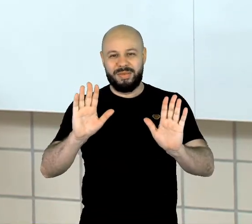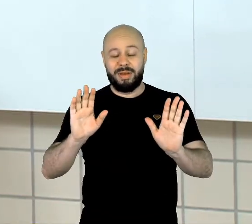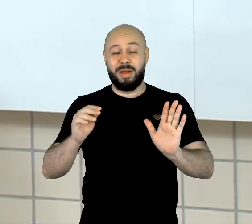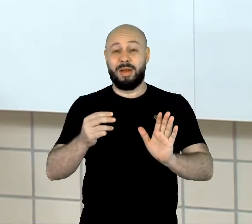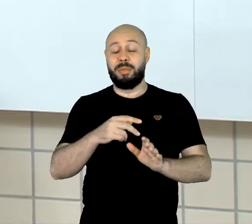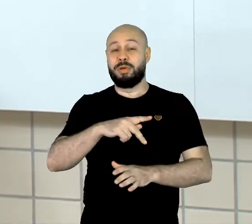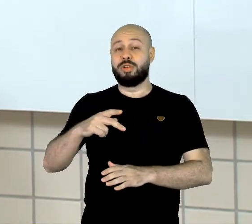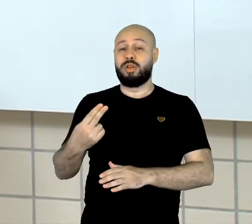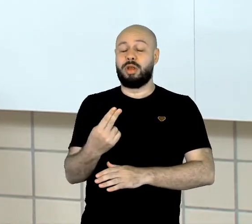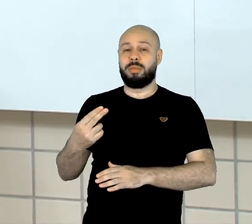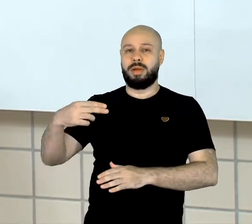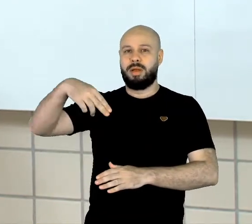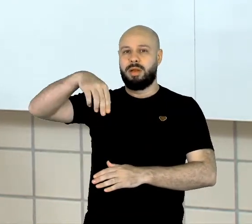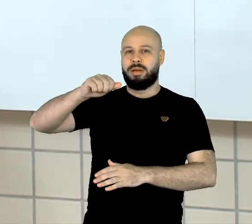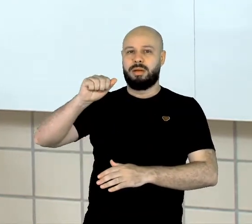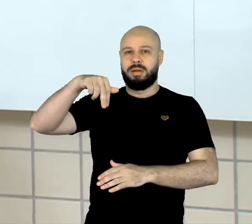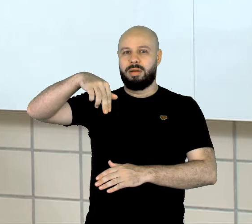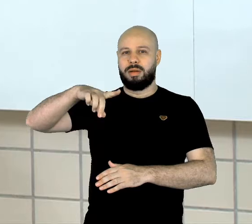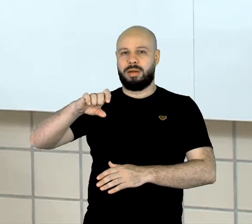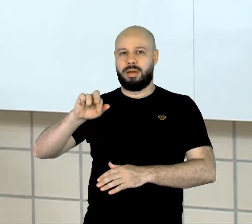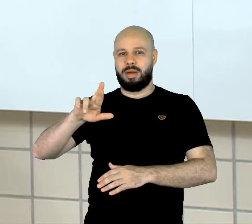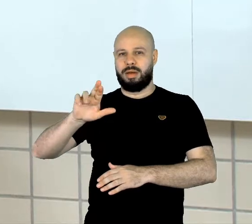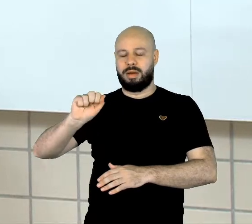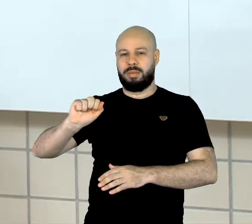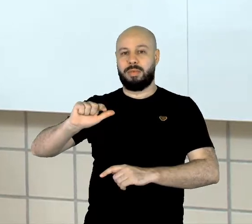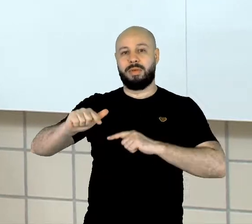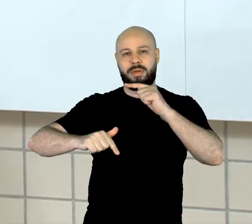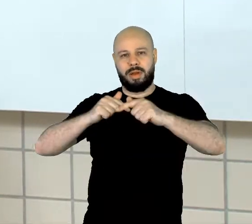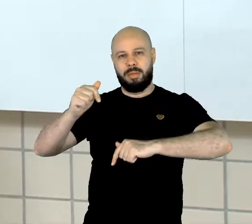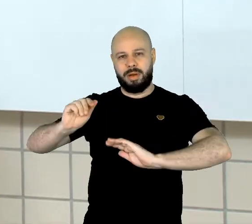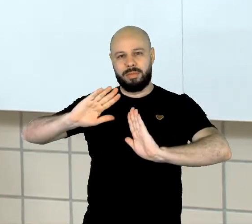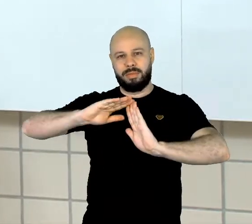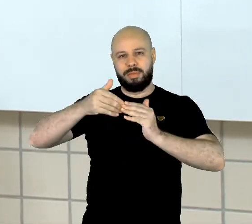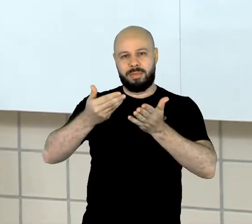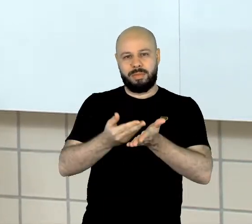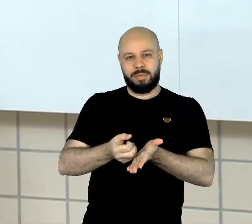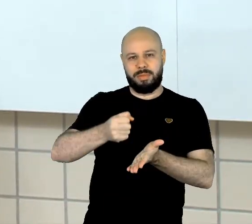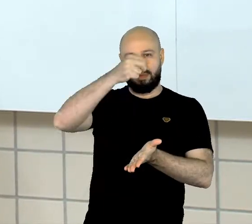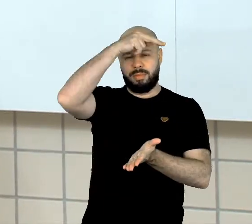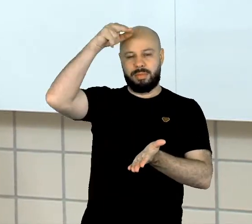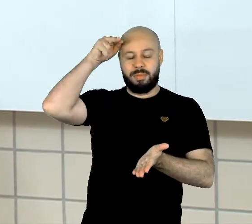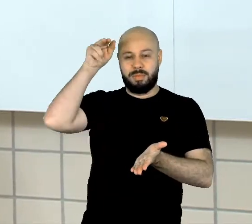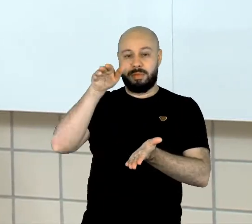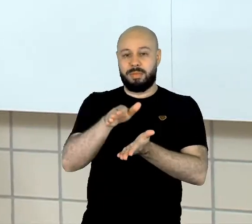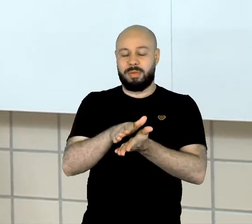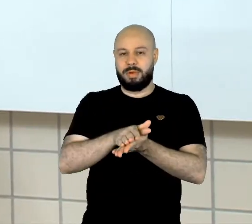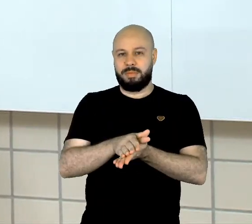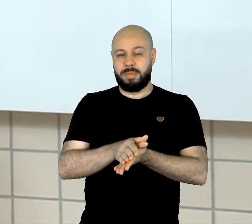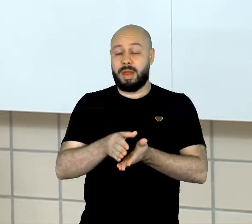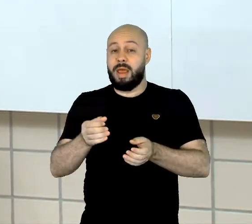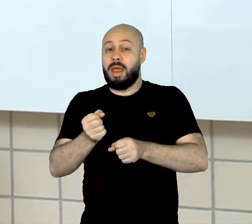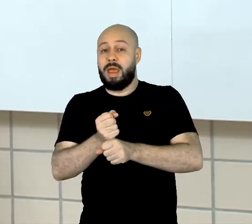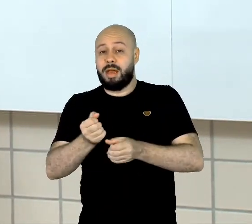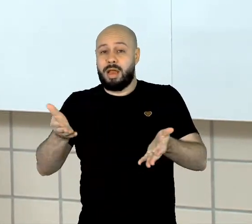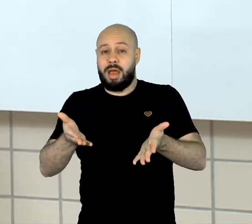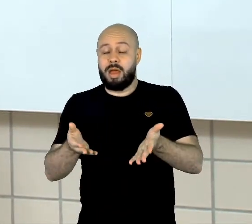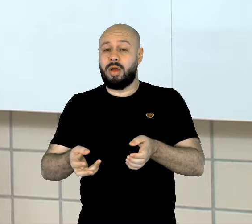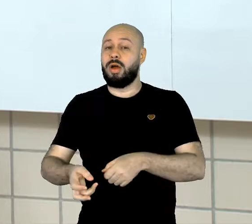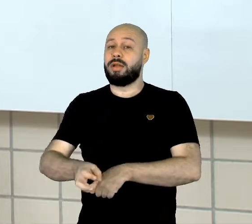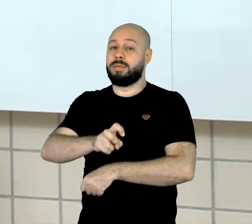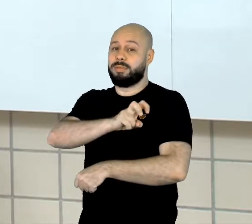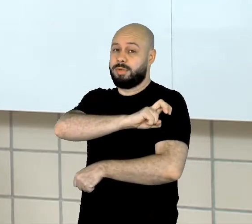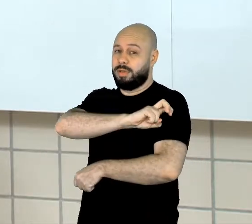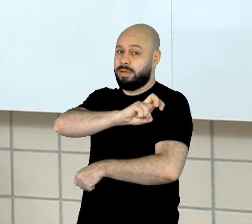eu sou a professora Nandeara, sou professora da Rede Municipal de Palmas. Este ano estou como professora do 5º ano da Escola